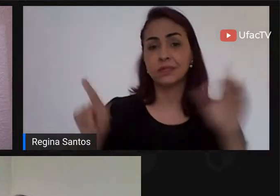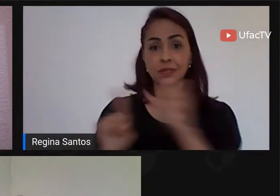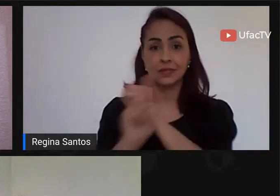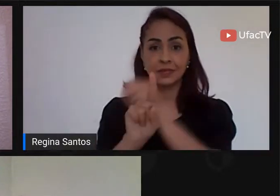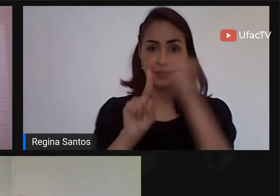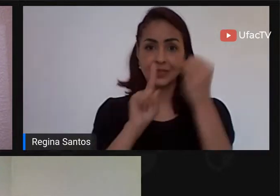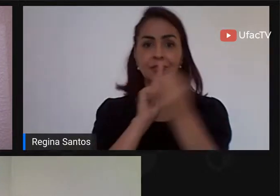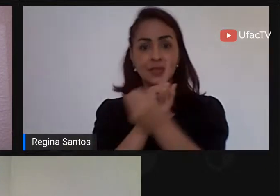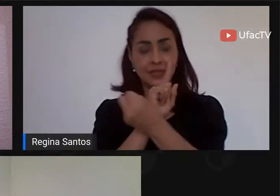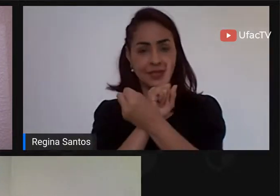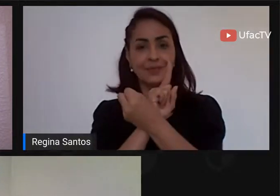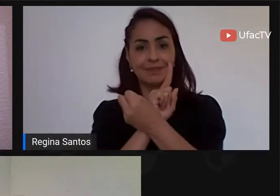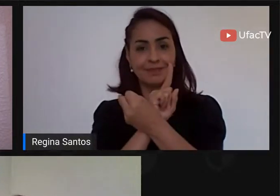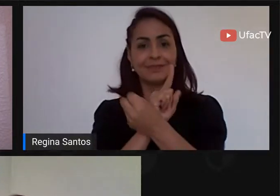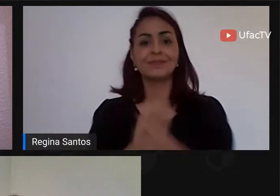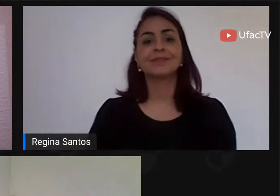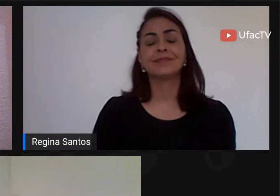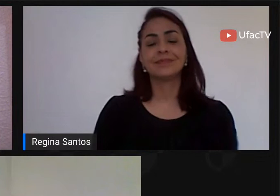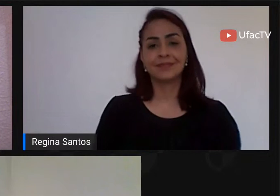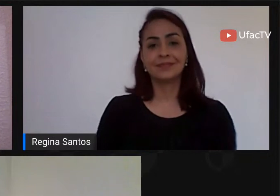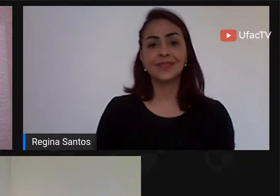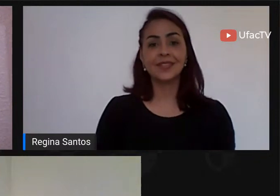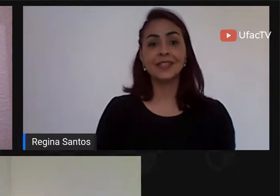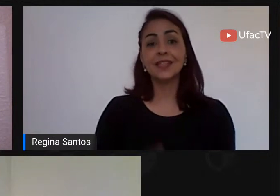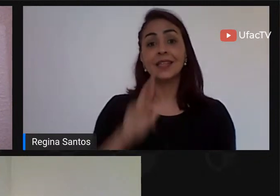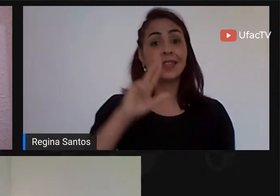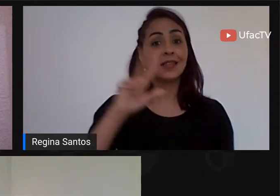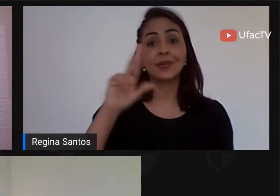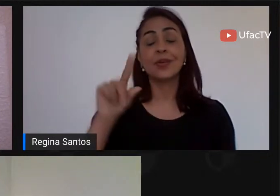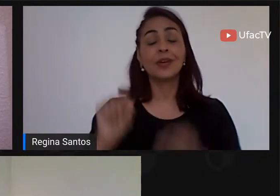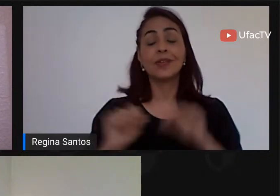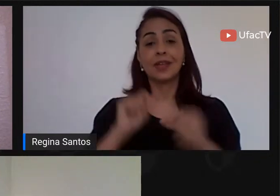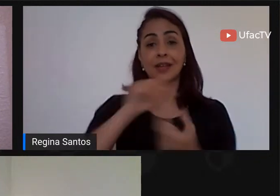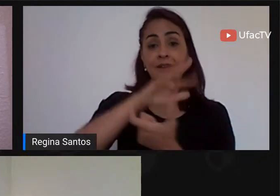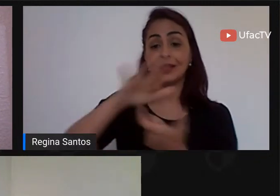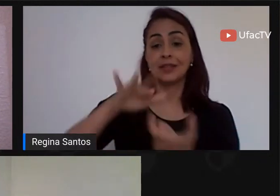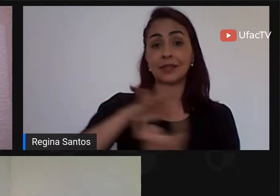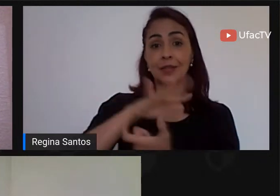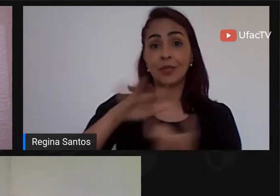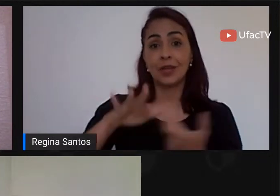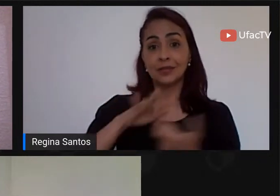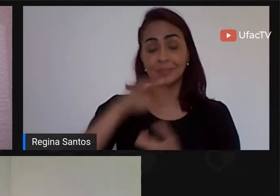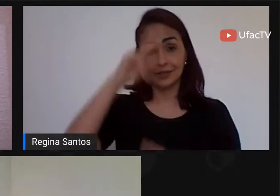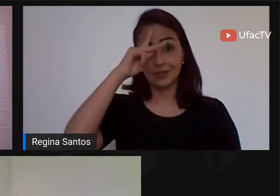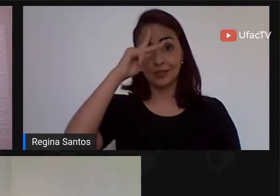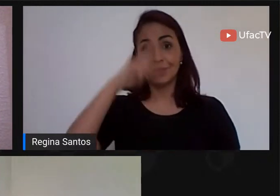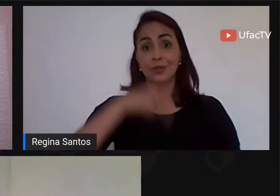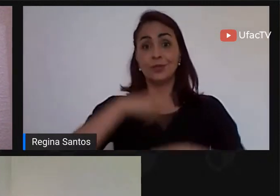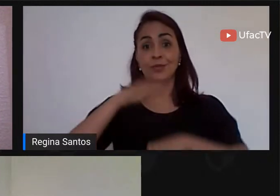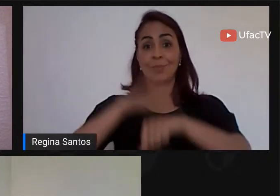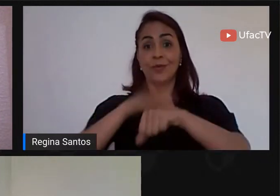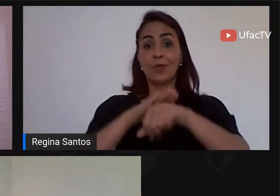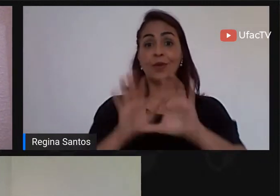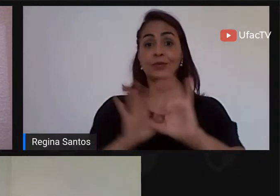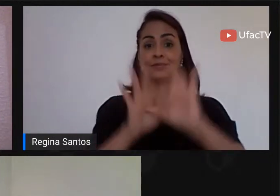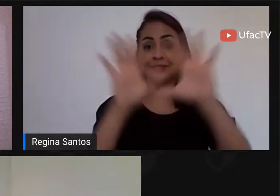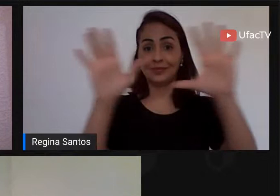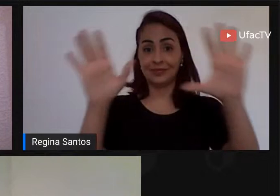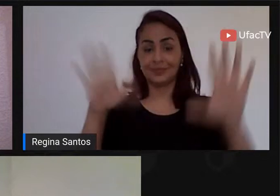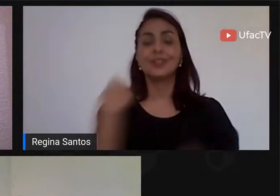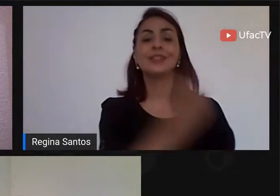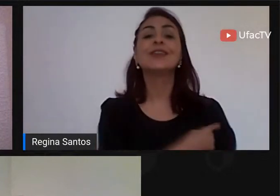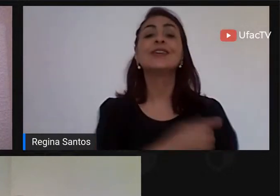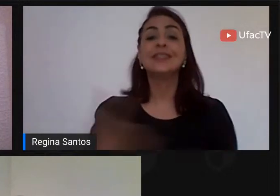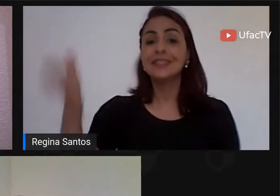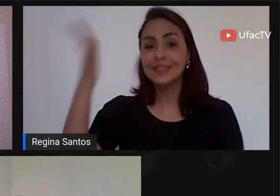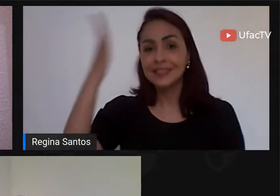o letramento no sentido autônomo do texto. É, e nós sabemos disso, com certeza, a